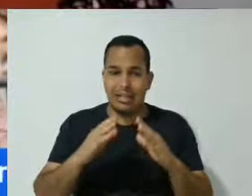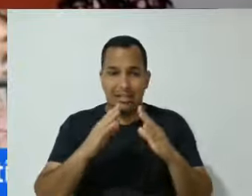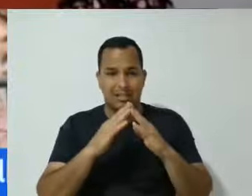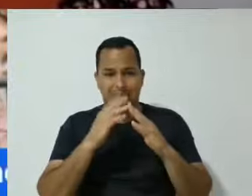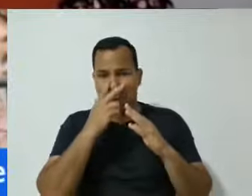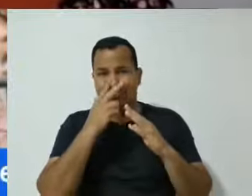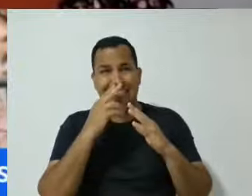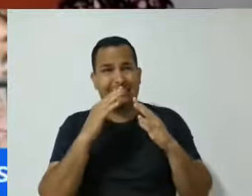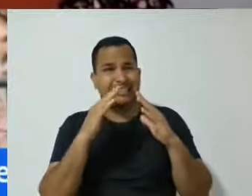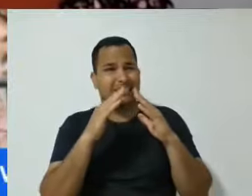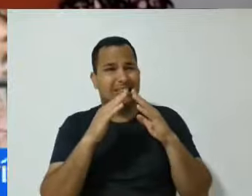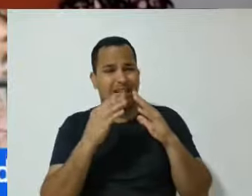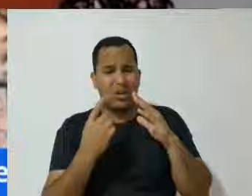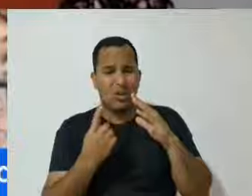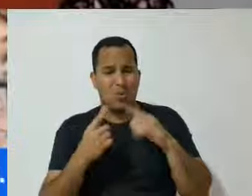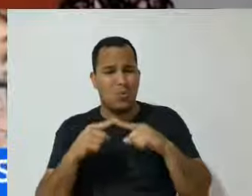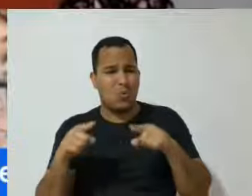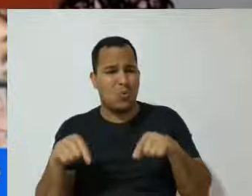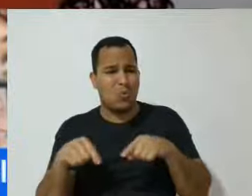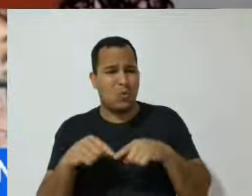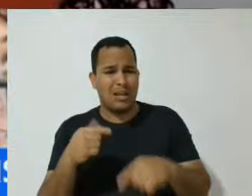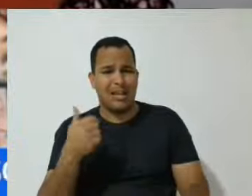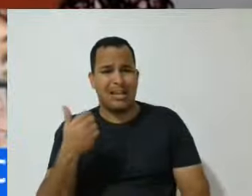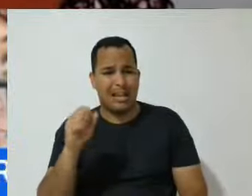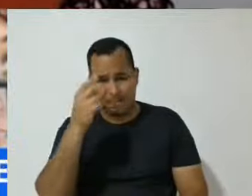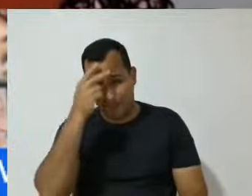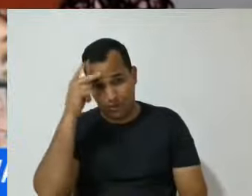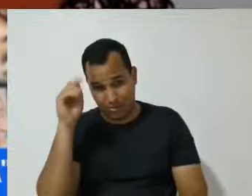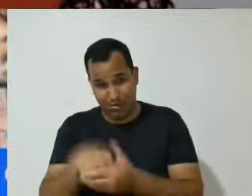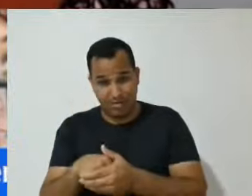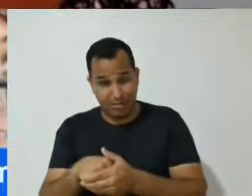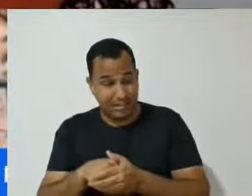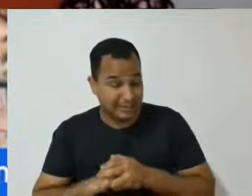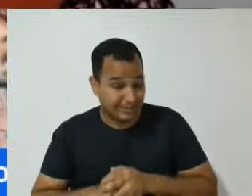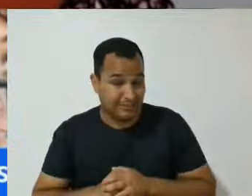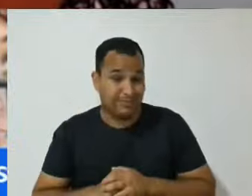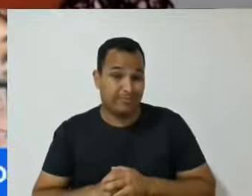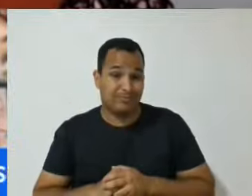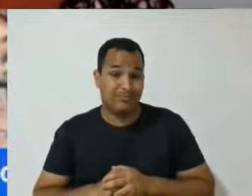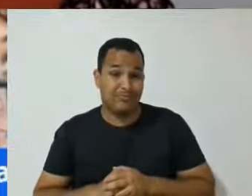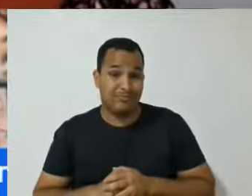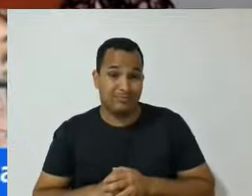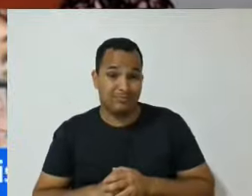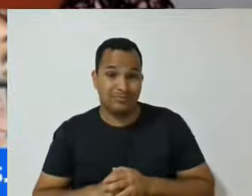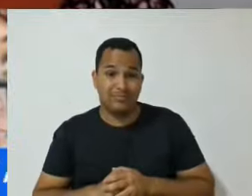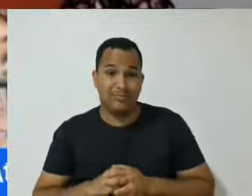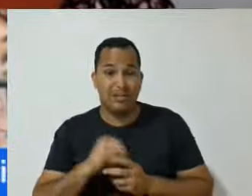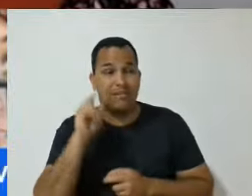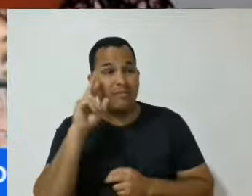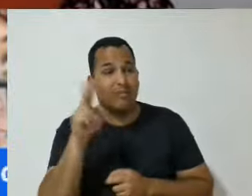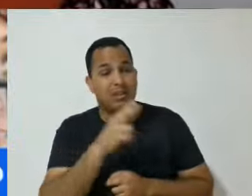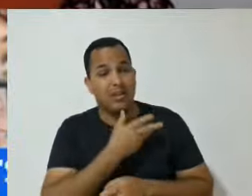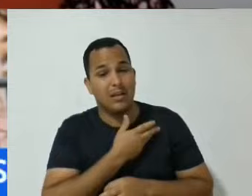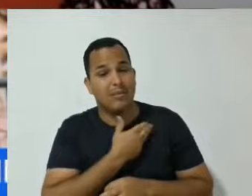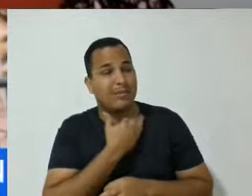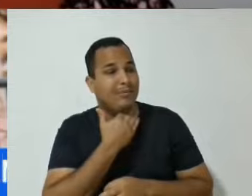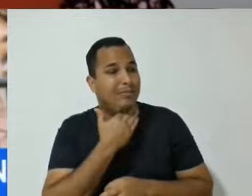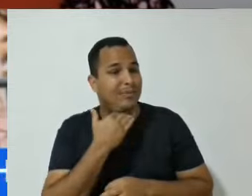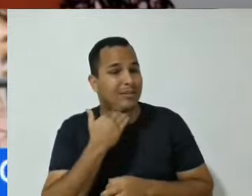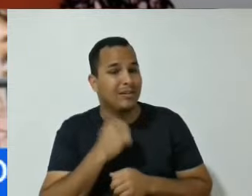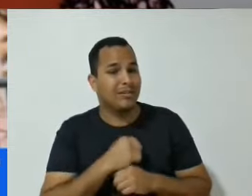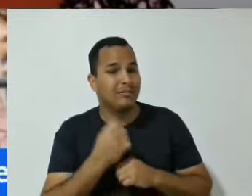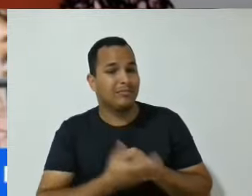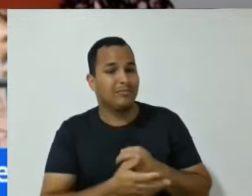um quarto com 10 pessoas, né? Que viram seus parentes morrerem porque não